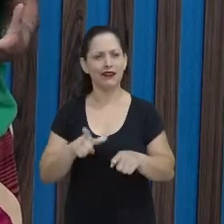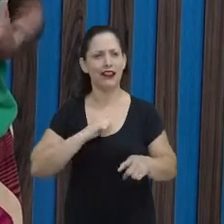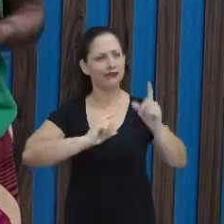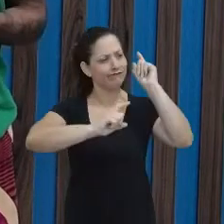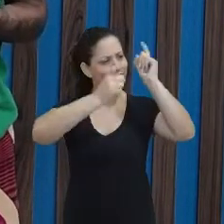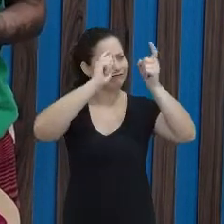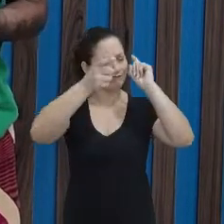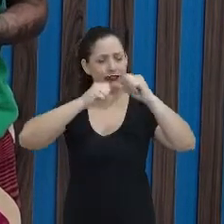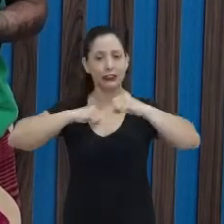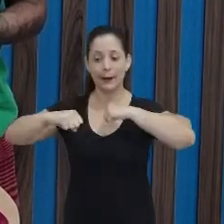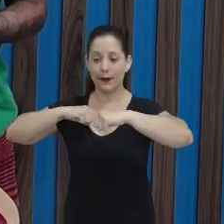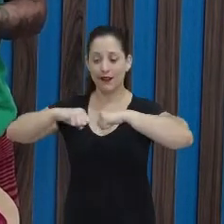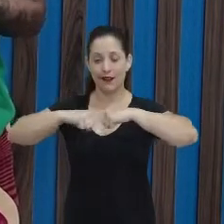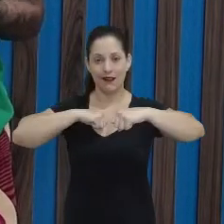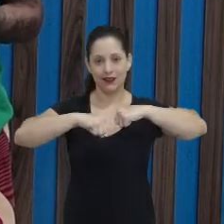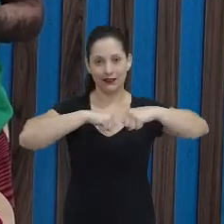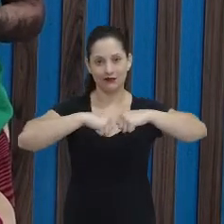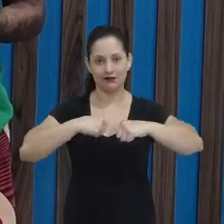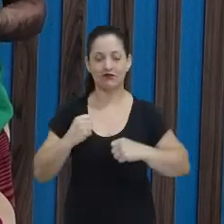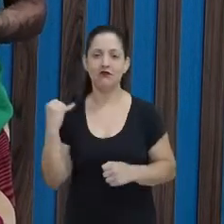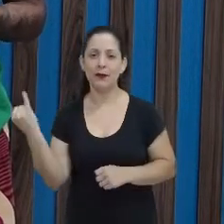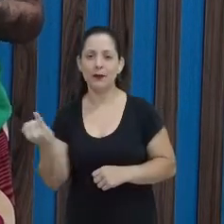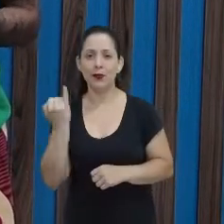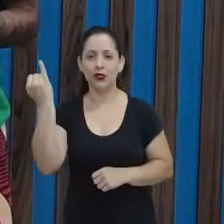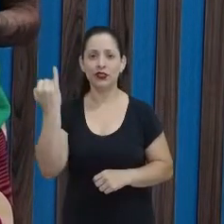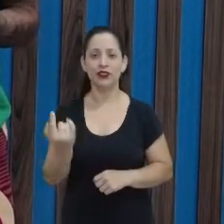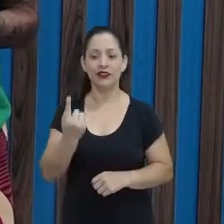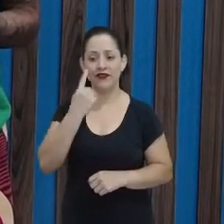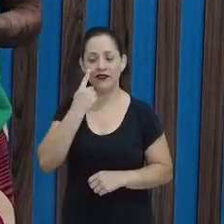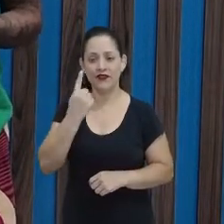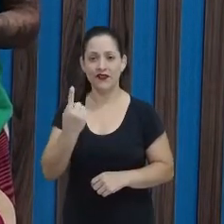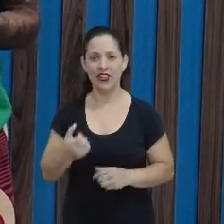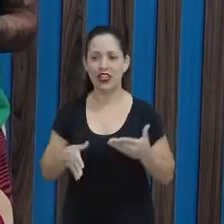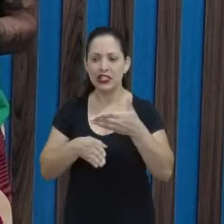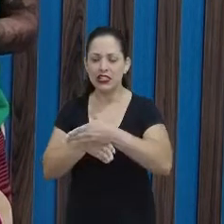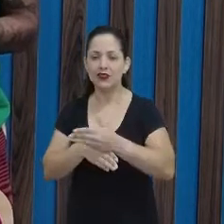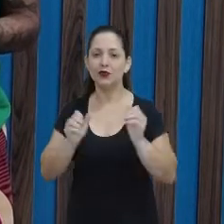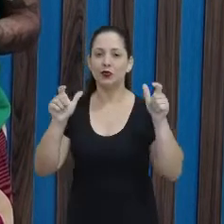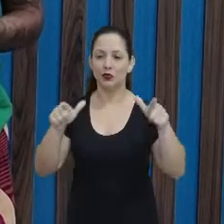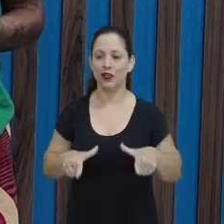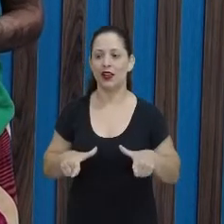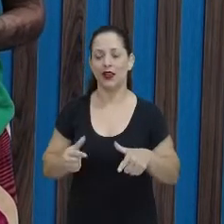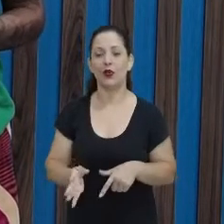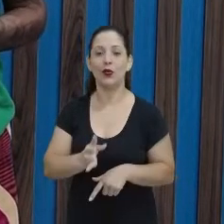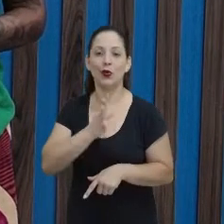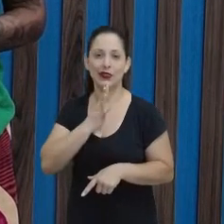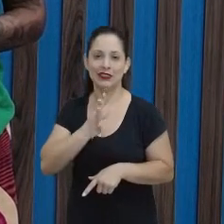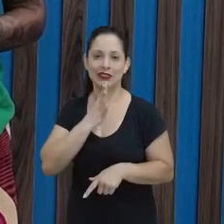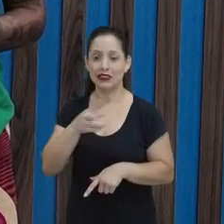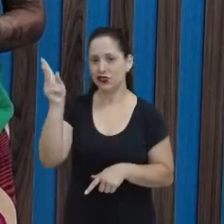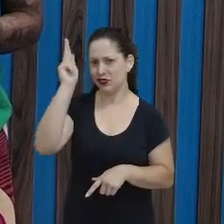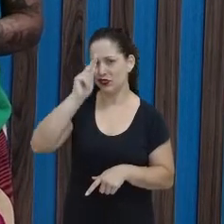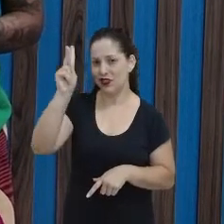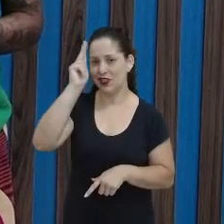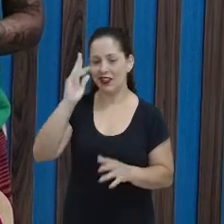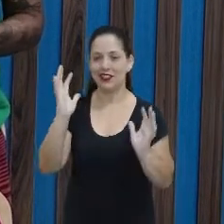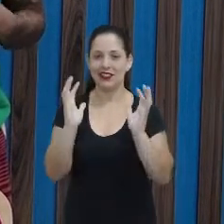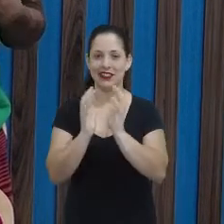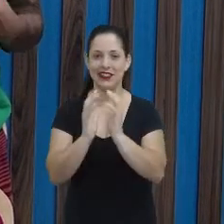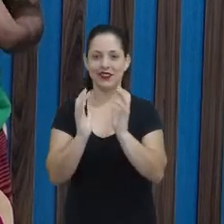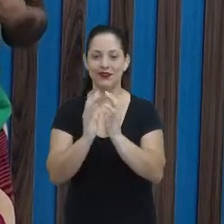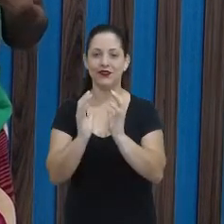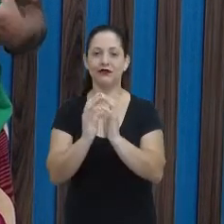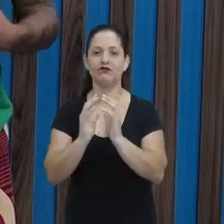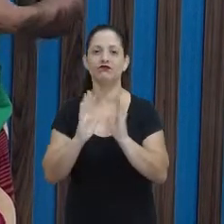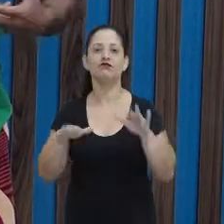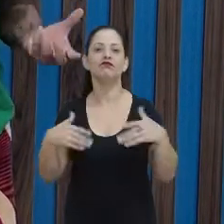isso, qual a importância de um local que conta a história desse ritmo tão importante para o Recife. Ou seja, qual a